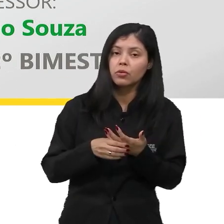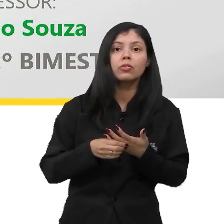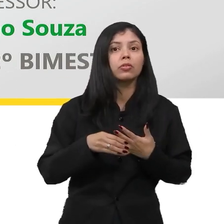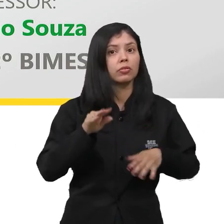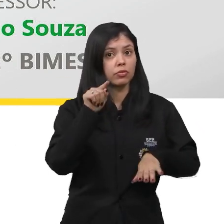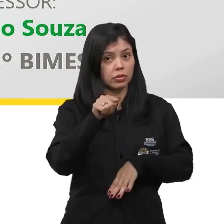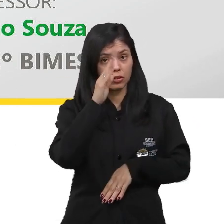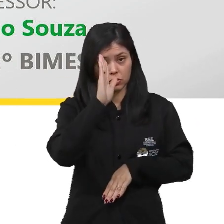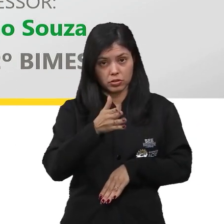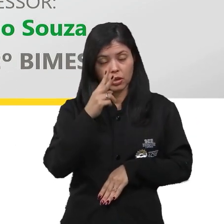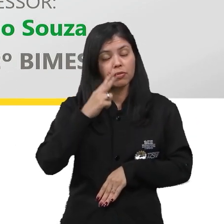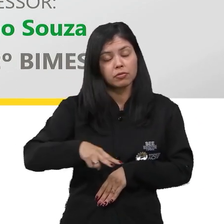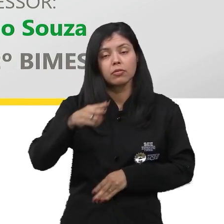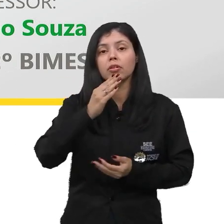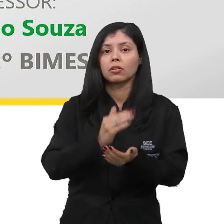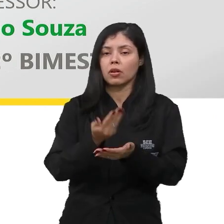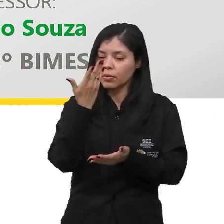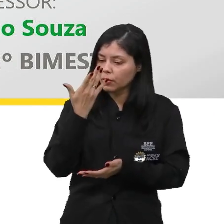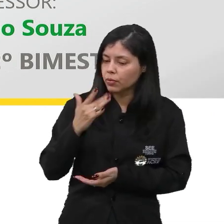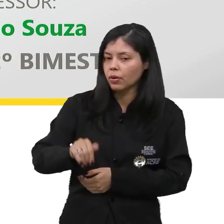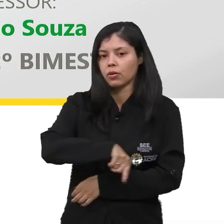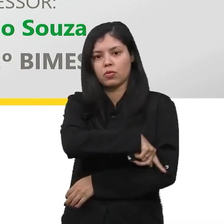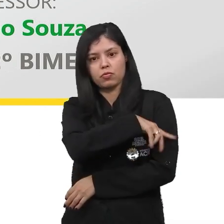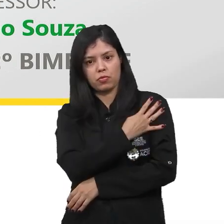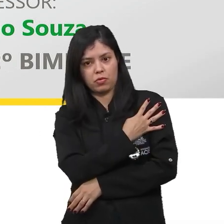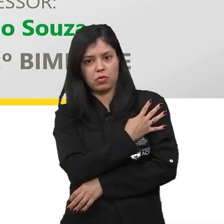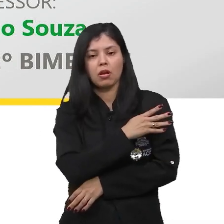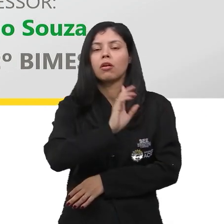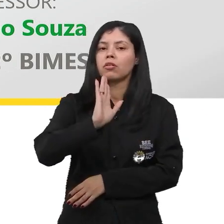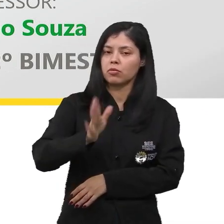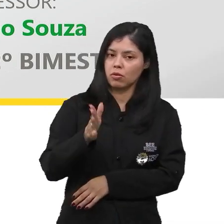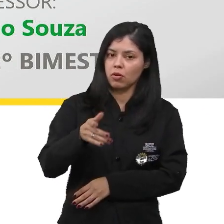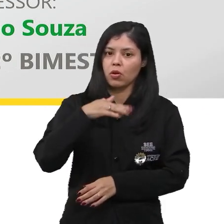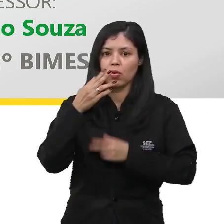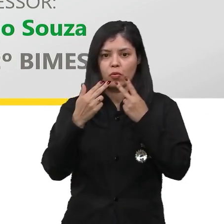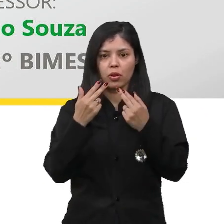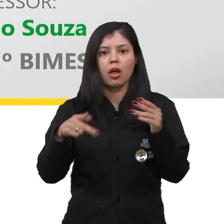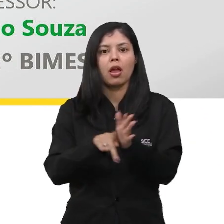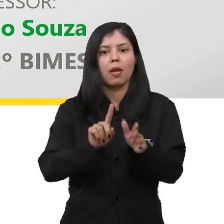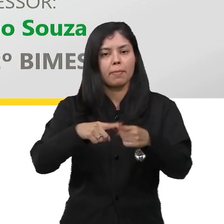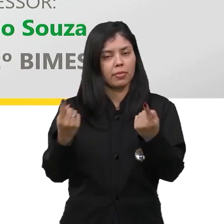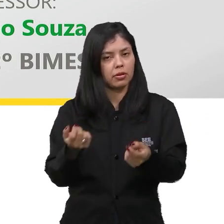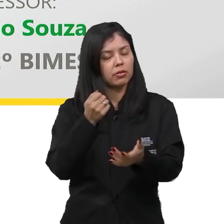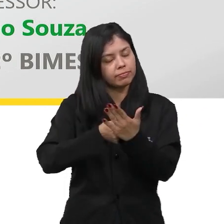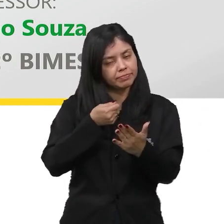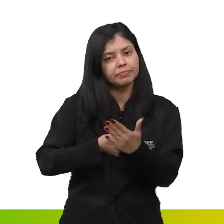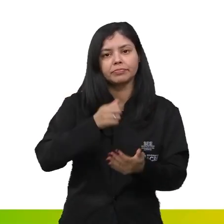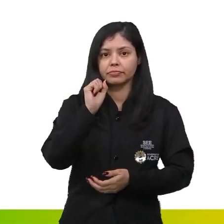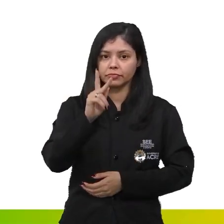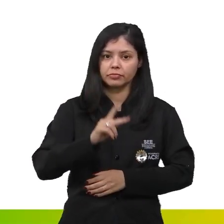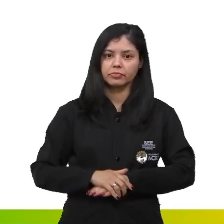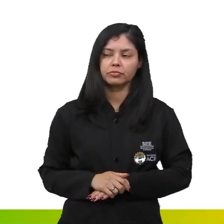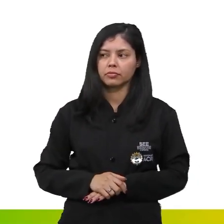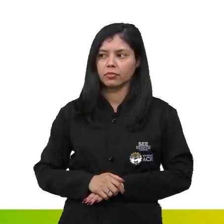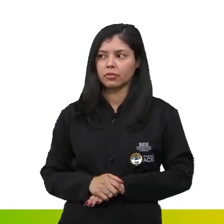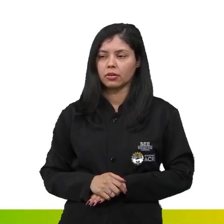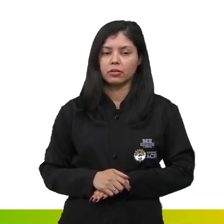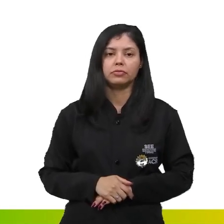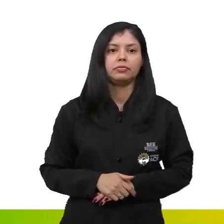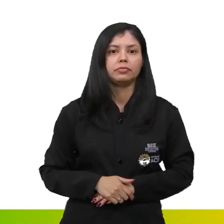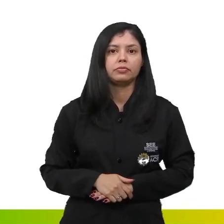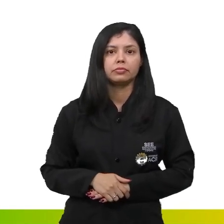já viram lá no ensino fundamental. Não será novidade para vocês, mas vamos reforçar aqui, certo?